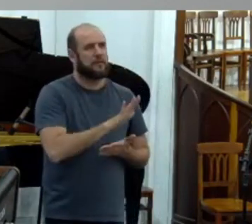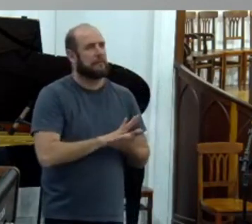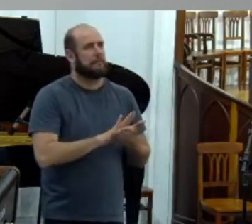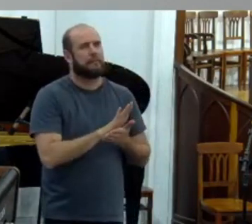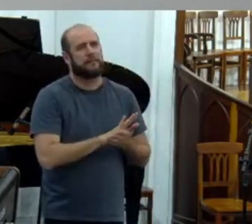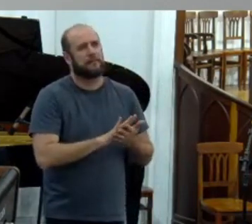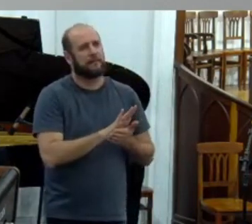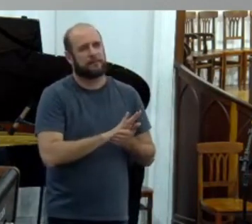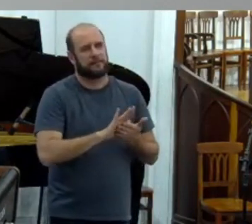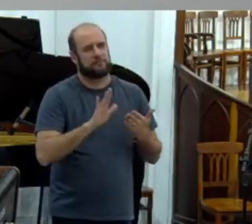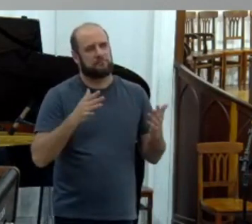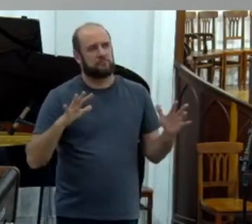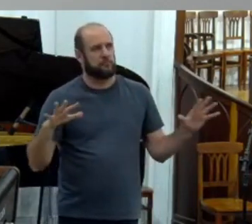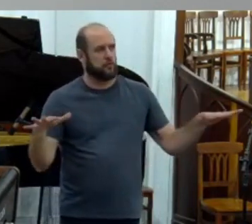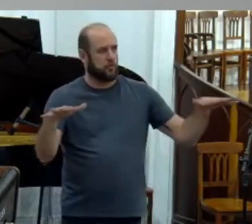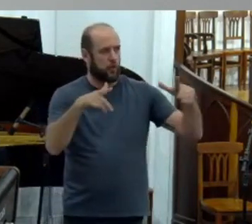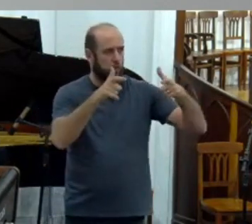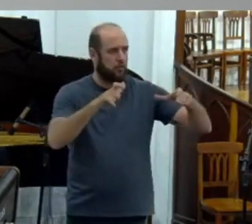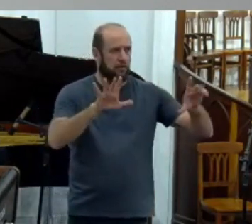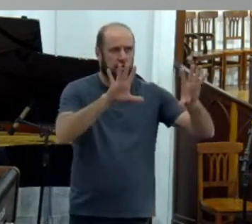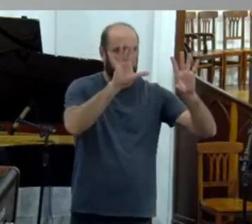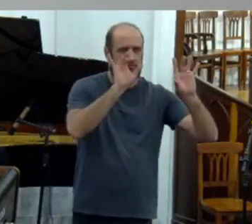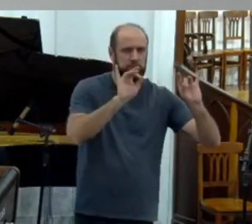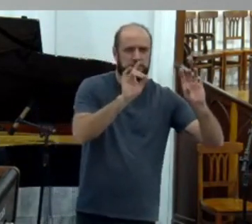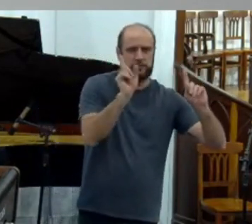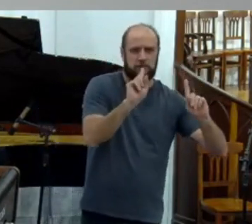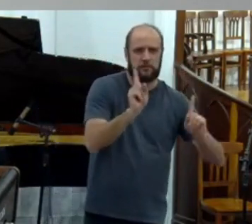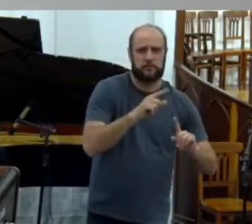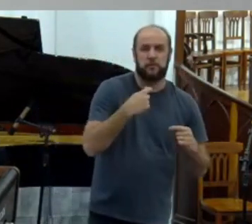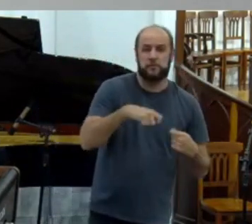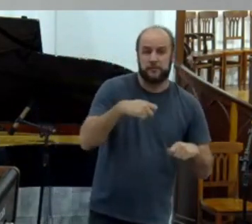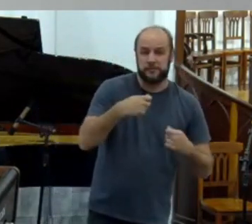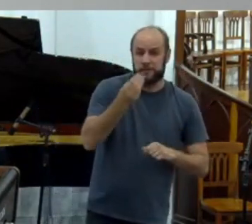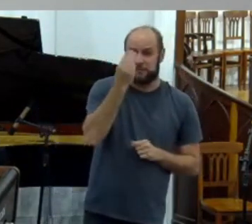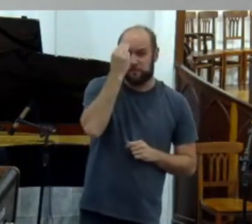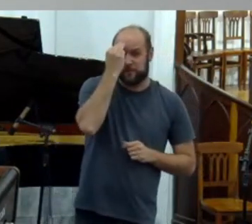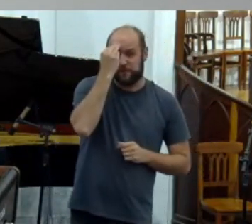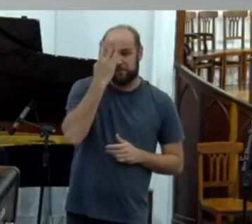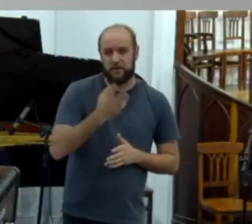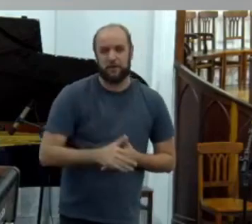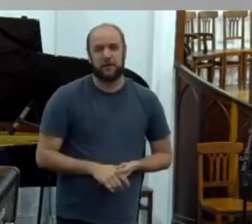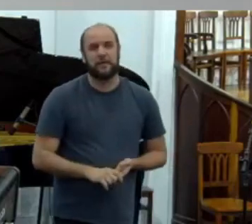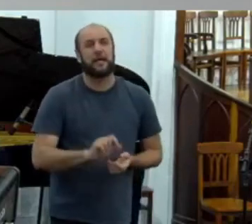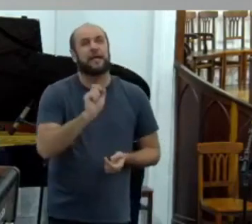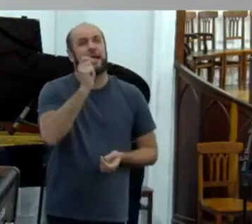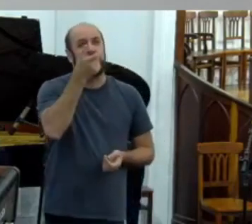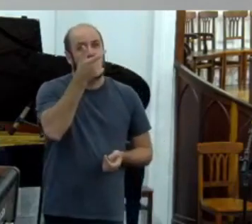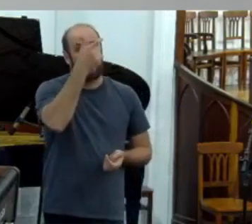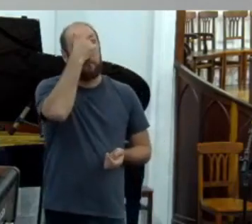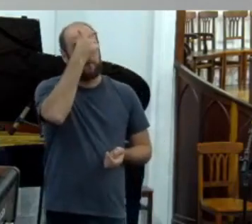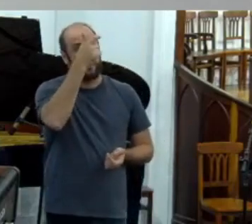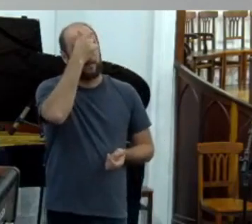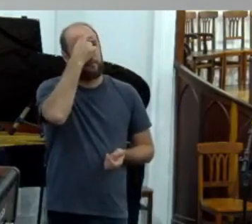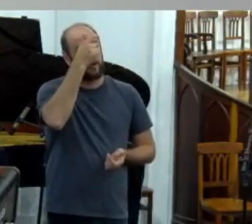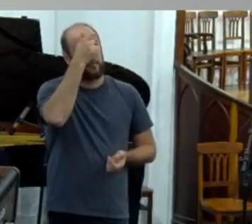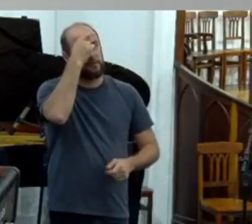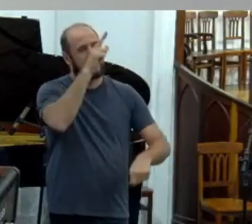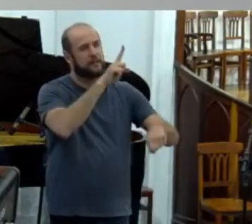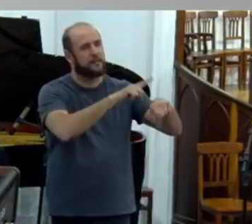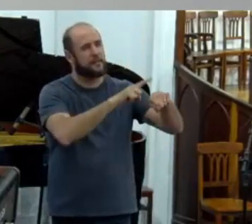um ambiente agradável e precisando memorizar as coisas. O que bate na mente?